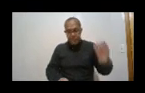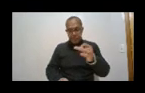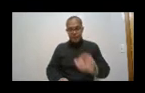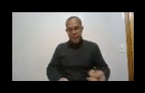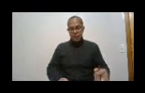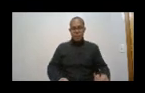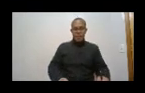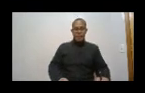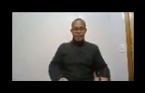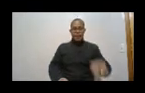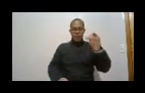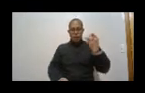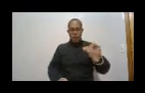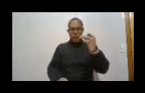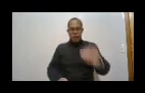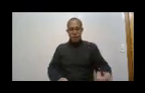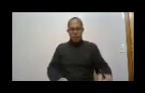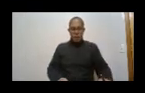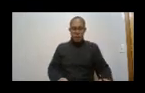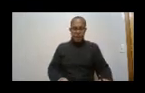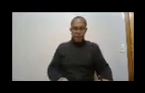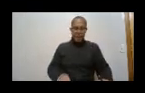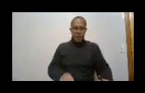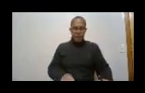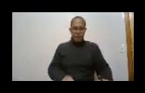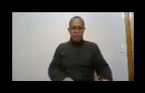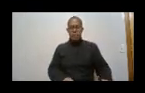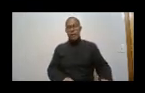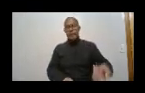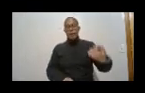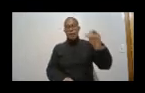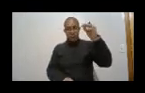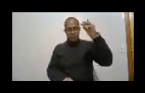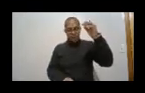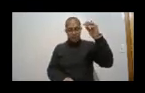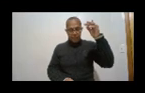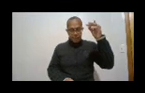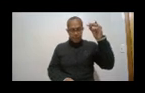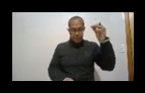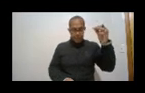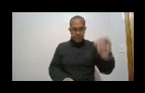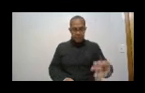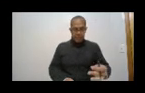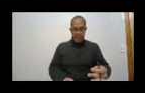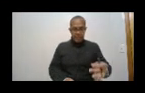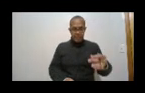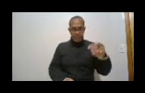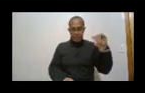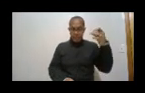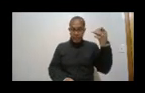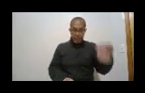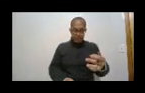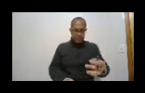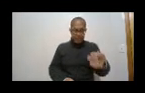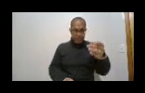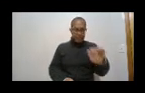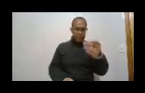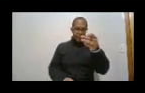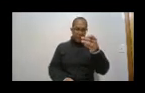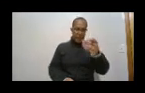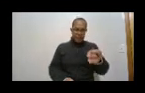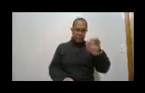e farmacodinâmica, o efeito propriamente dito da droga. Quando falamos em farmacocinética,